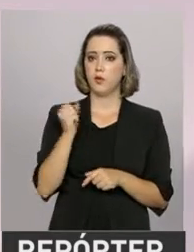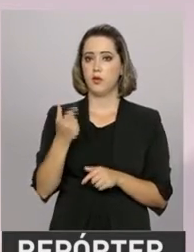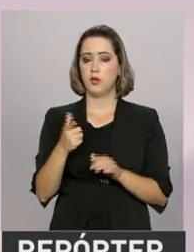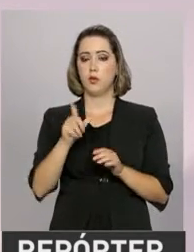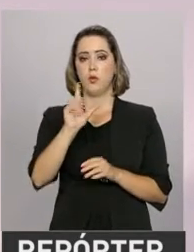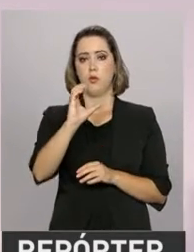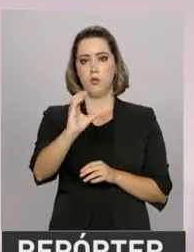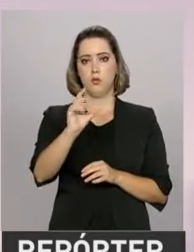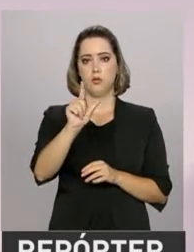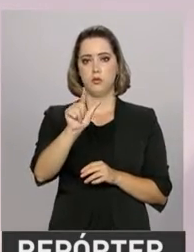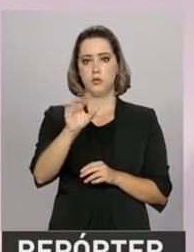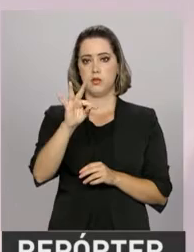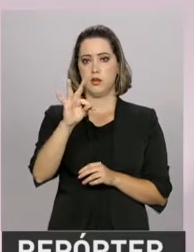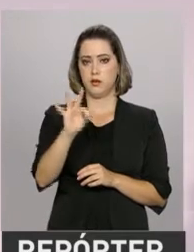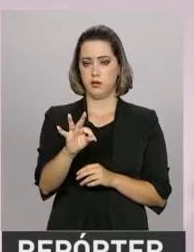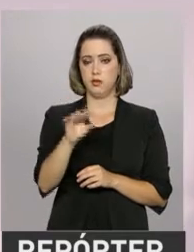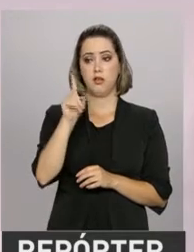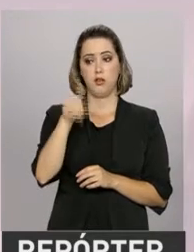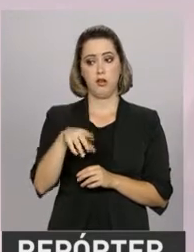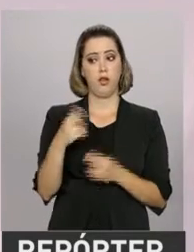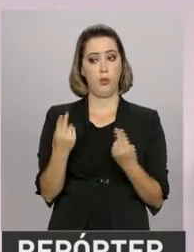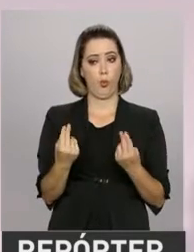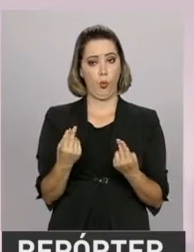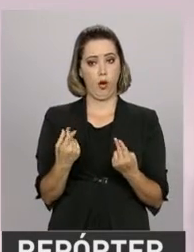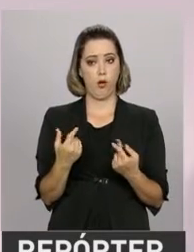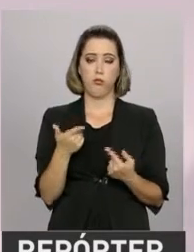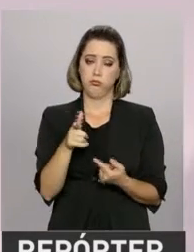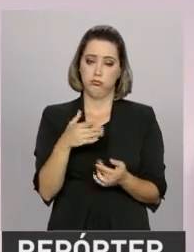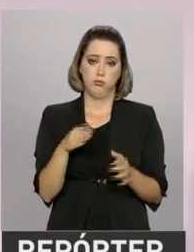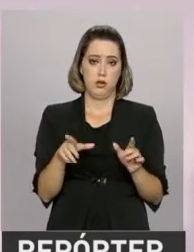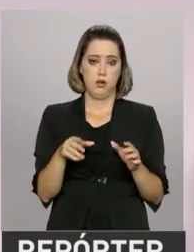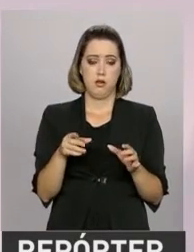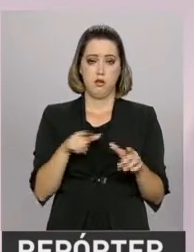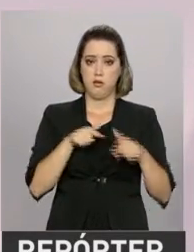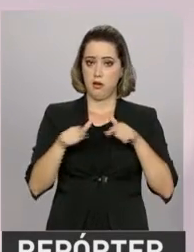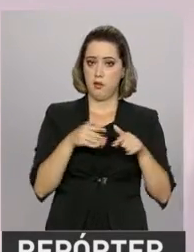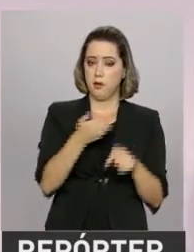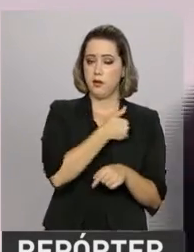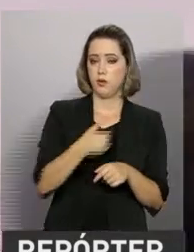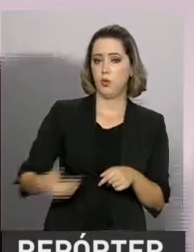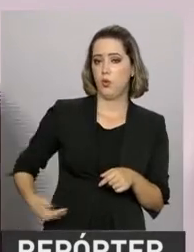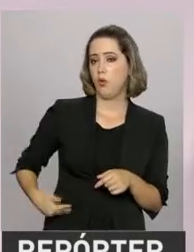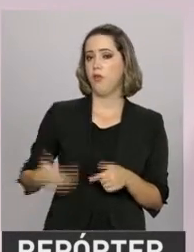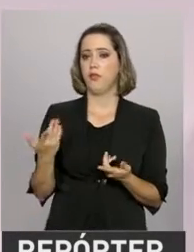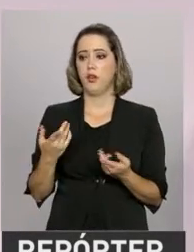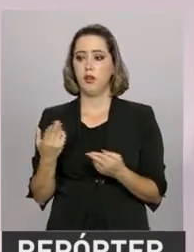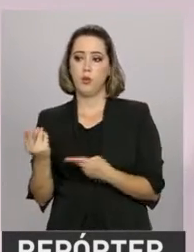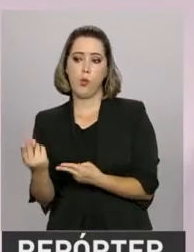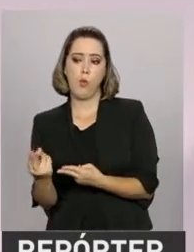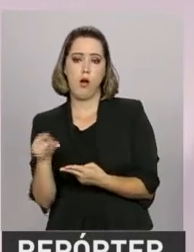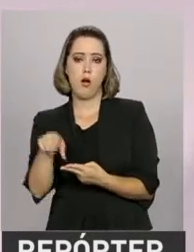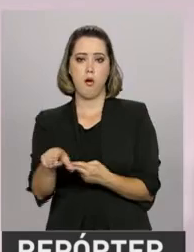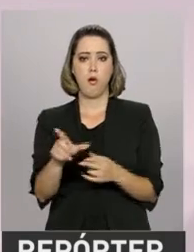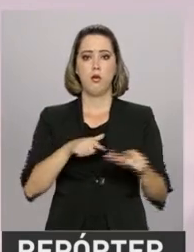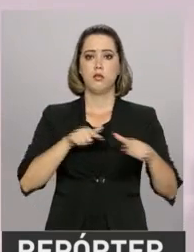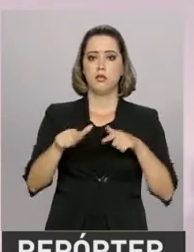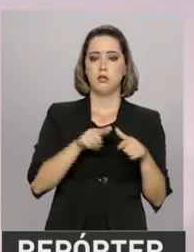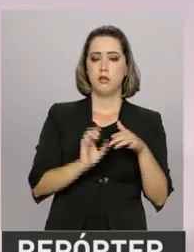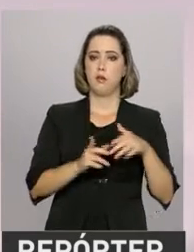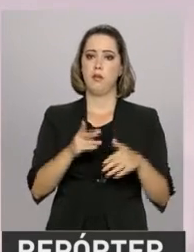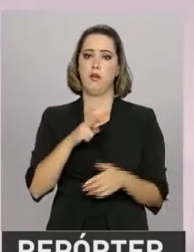idade de aposentadoria igual se você teve douro é a servidora forma de cálculo fica igual servidora não é servidor